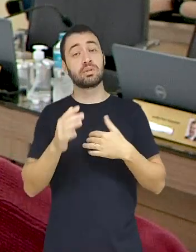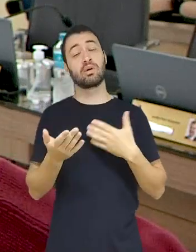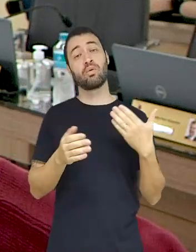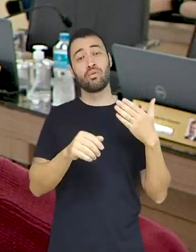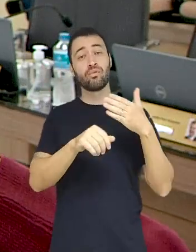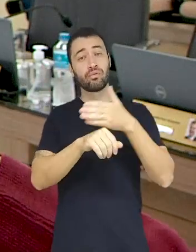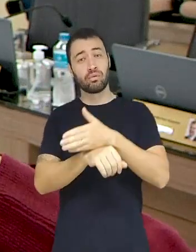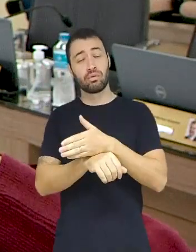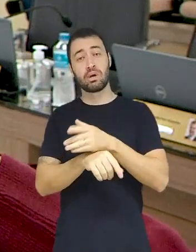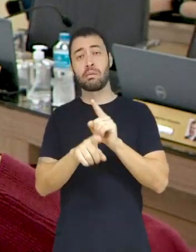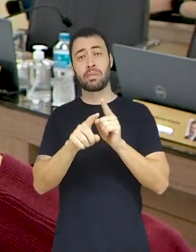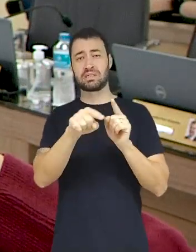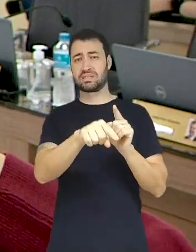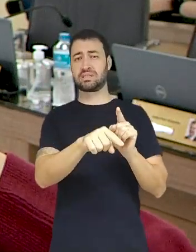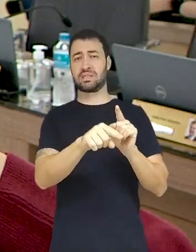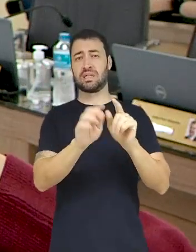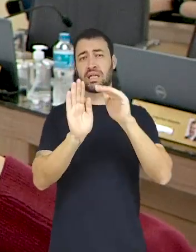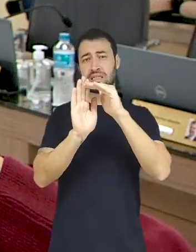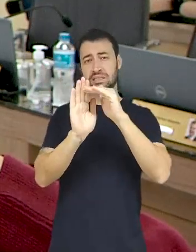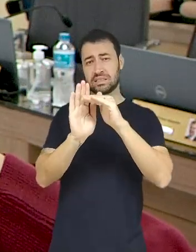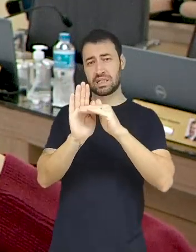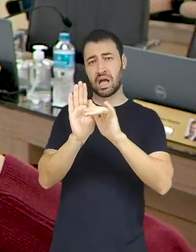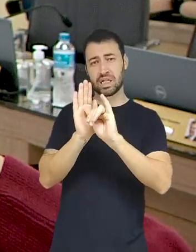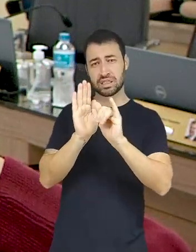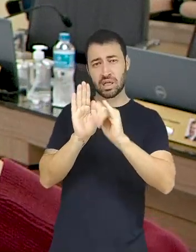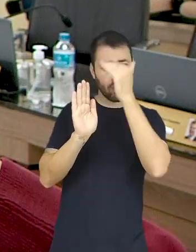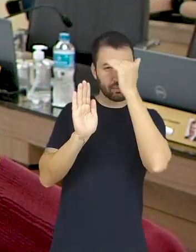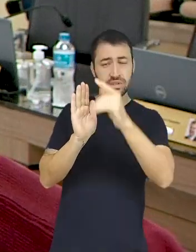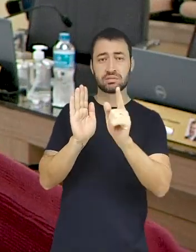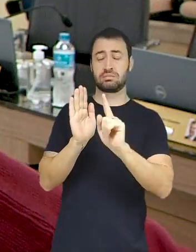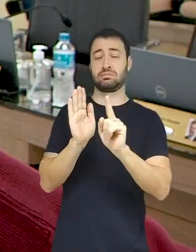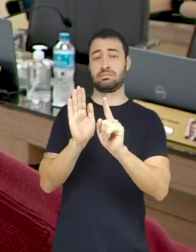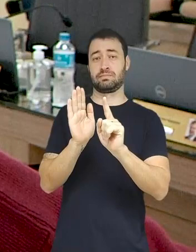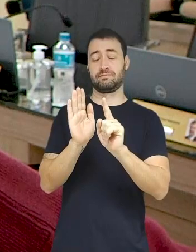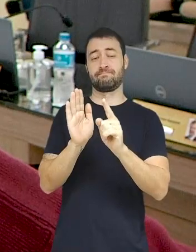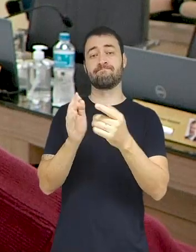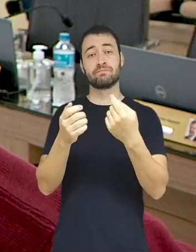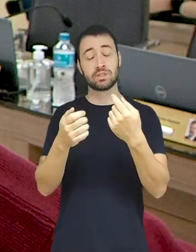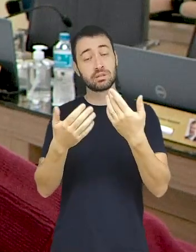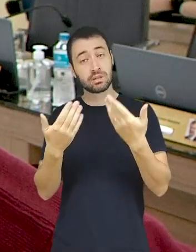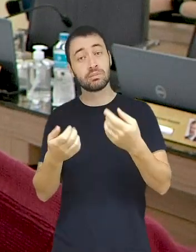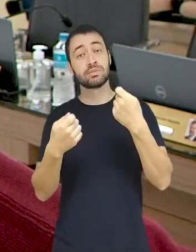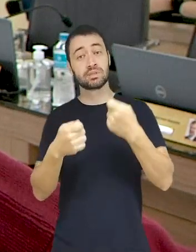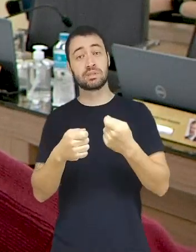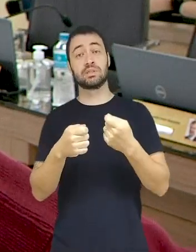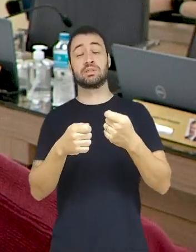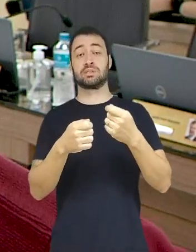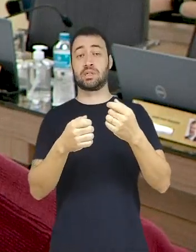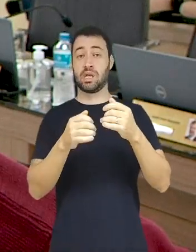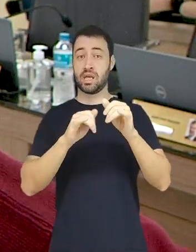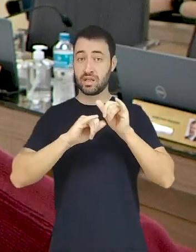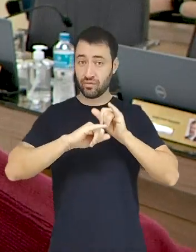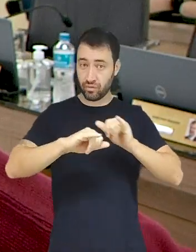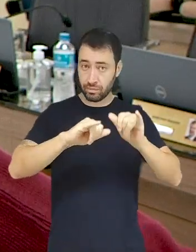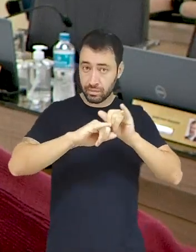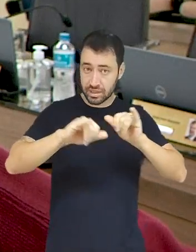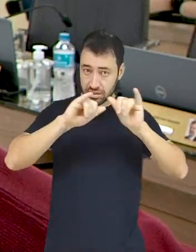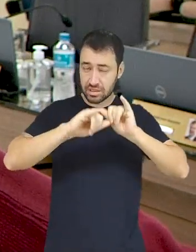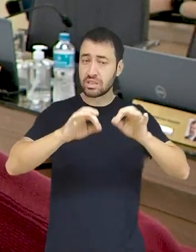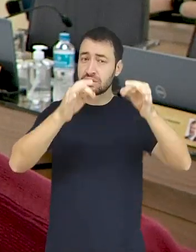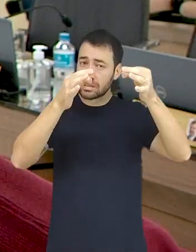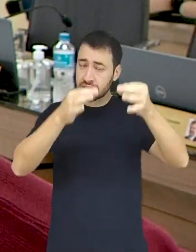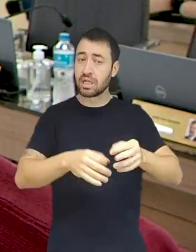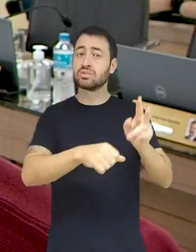quando a gente estava lá a gente viu que eles não estavam seguindo todos os editais da licitação por isso a necessidade de fazer com que eles sejam